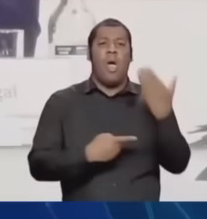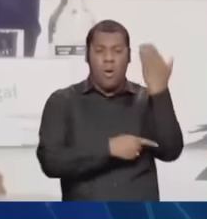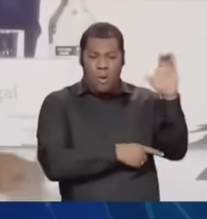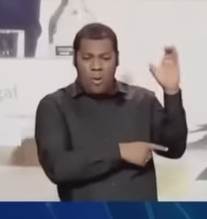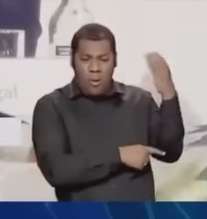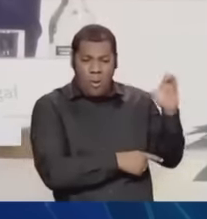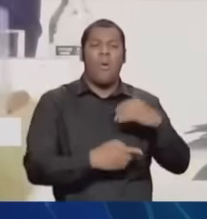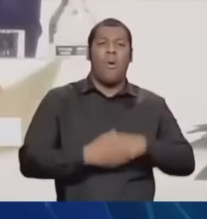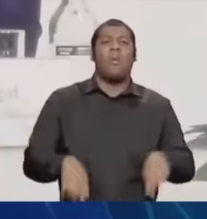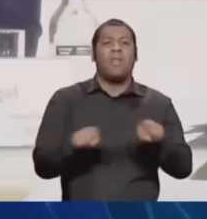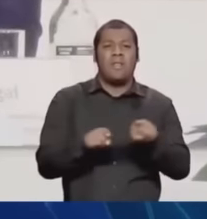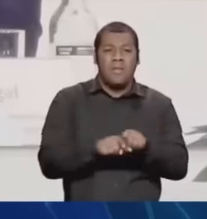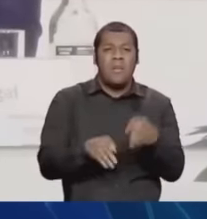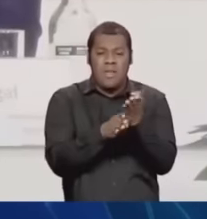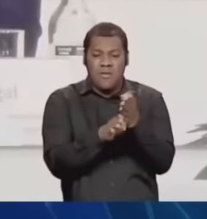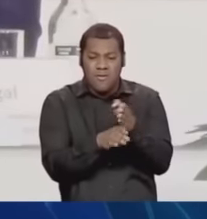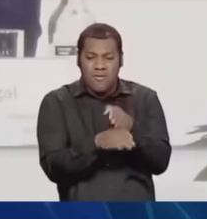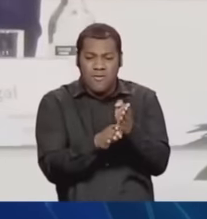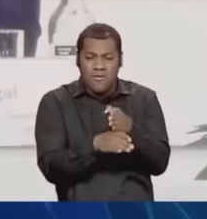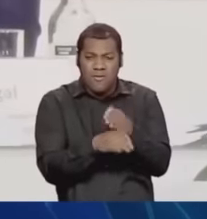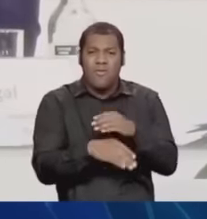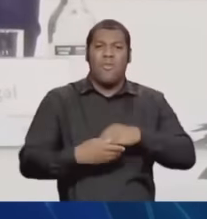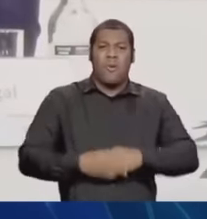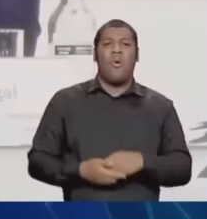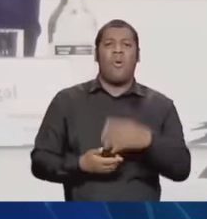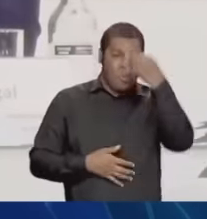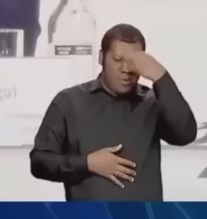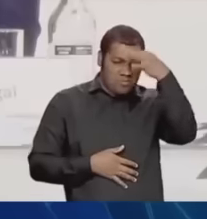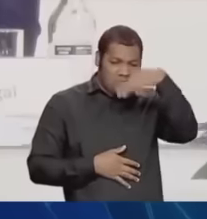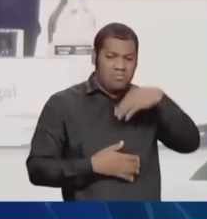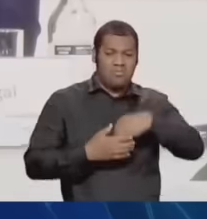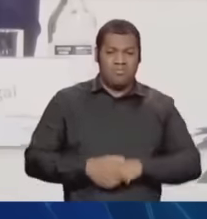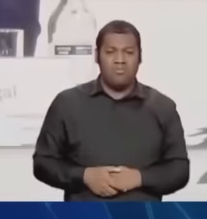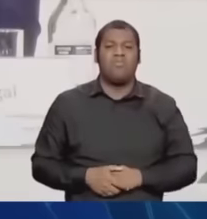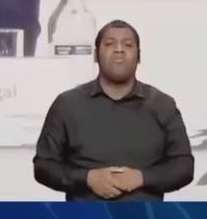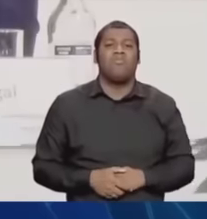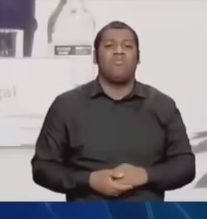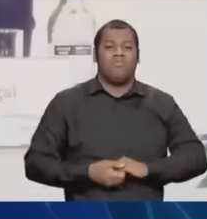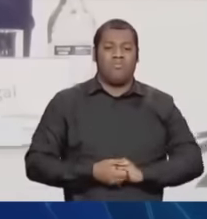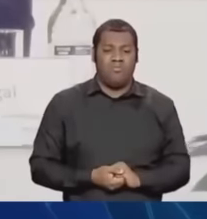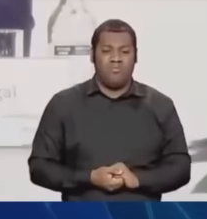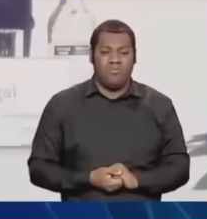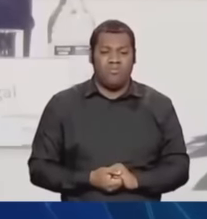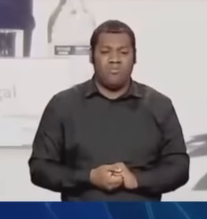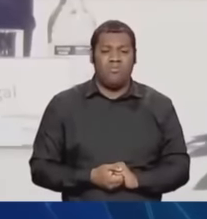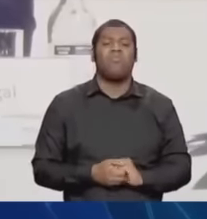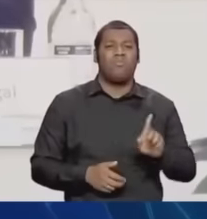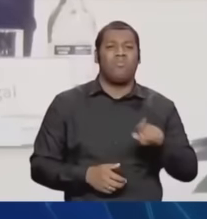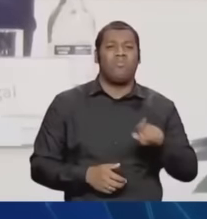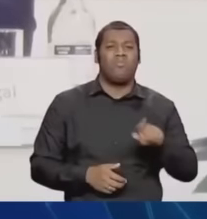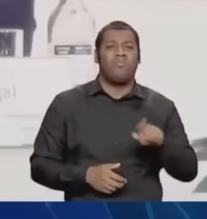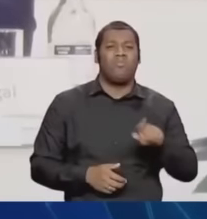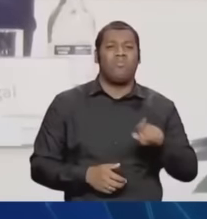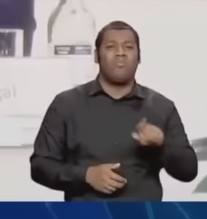Suriname e a Amazônia francesa, da Guiana francesa. E nós vamos fazer, no